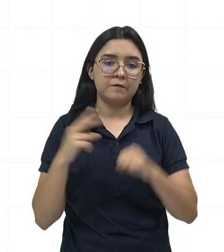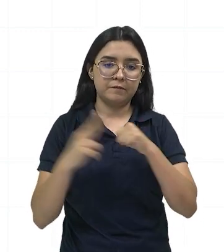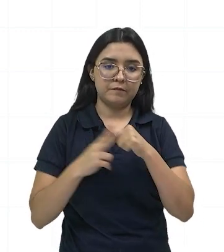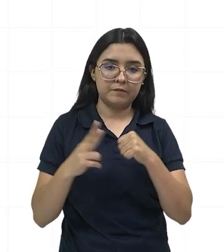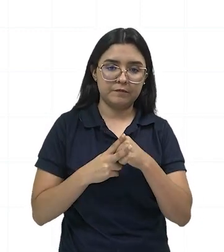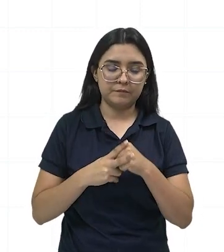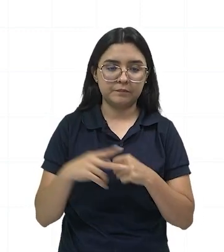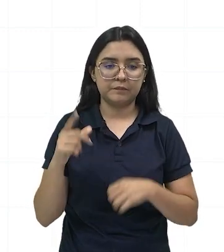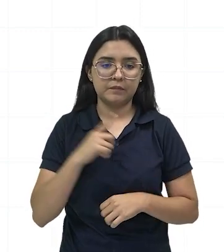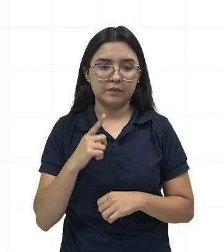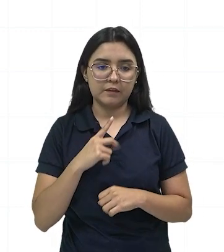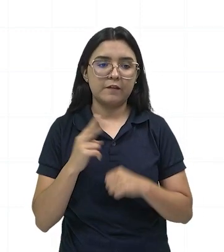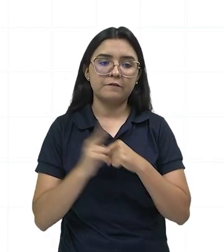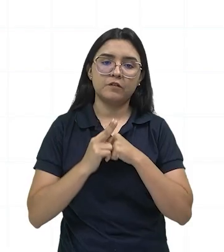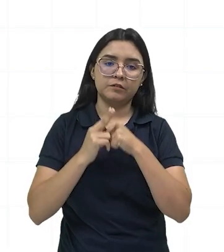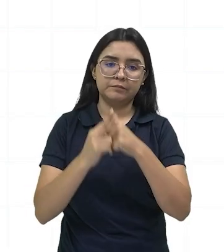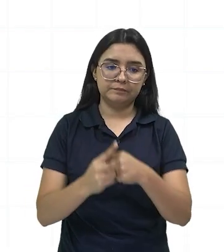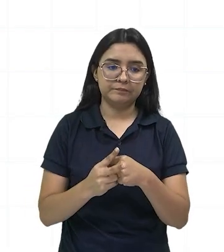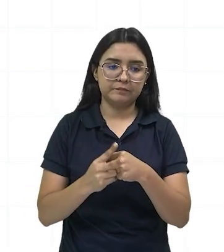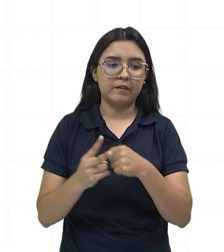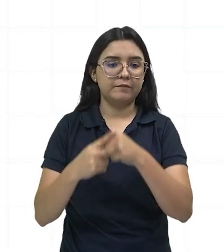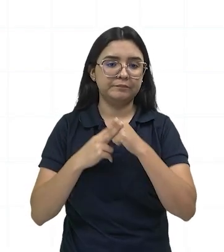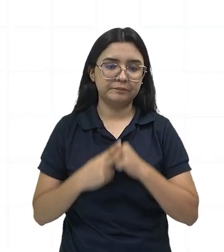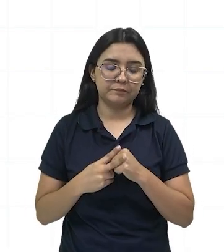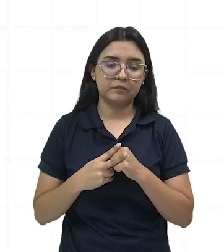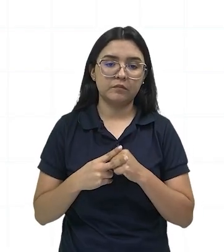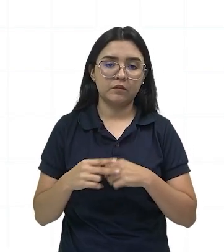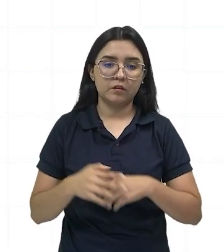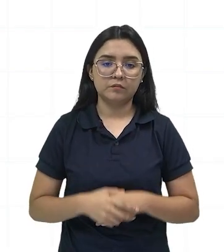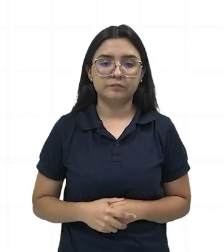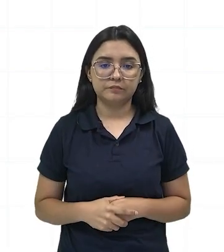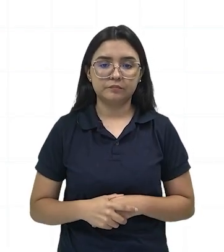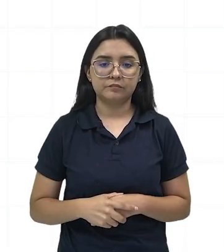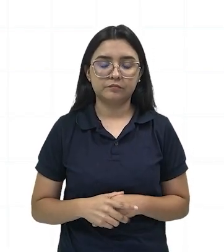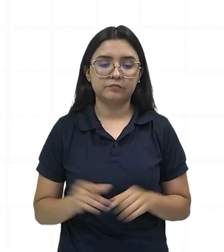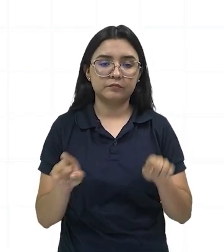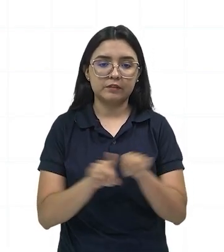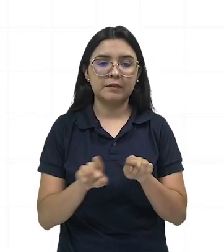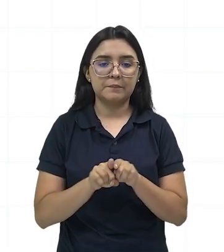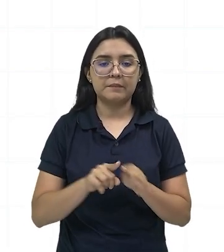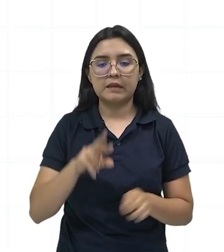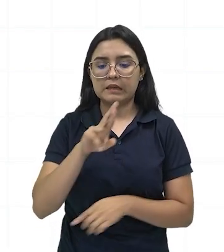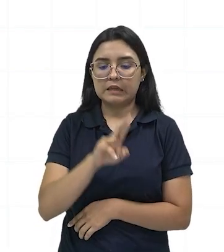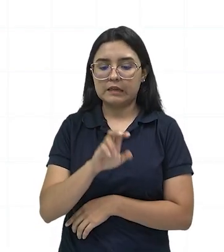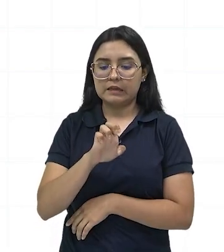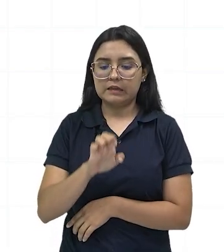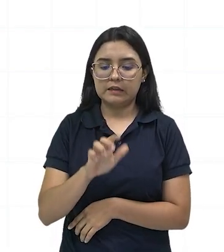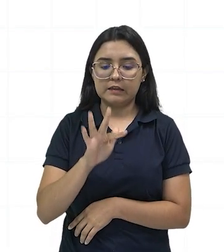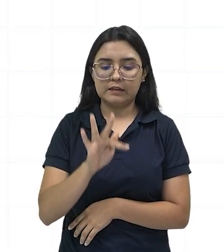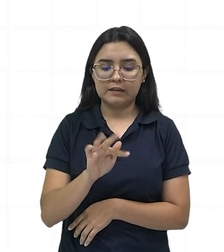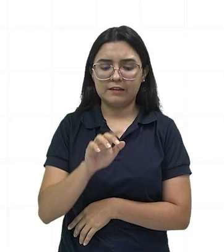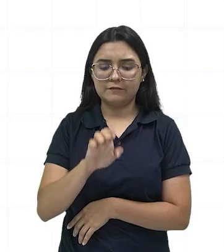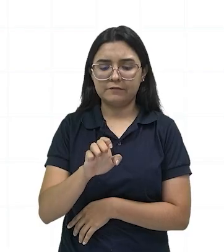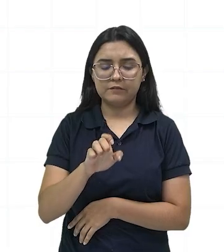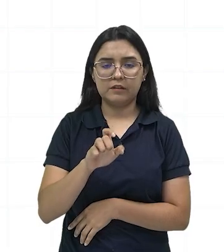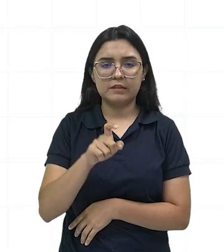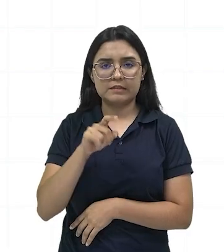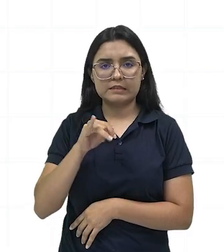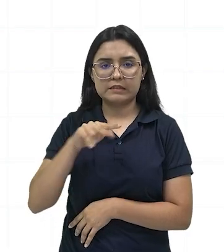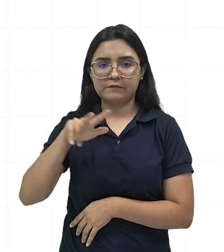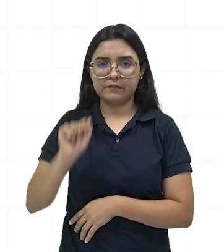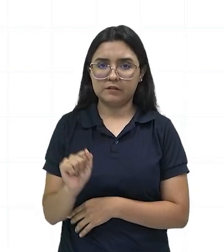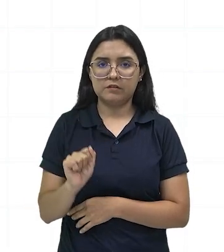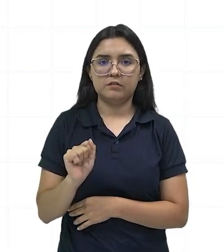A voz ativa, a voz passiva e a voz reflexiva. Ativa, passiva